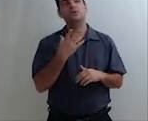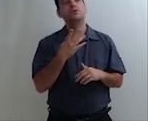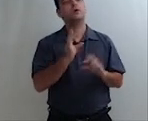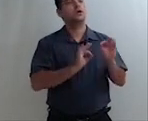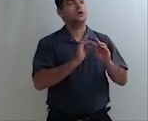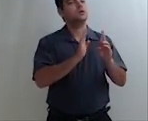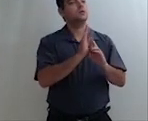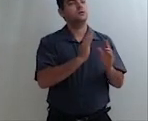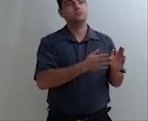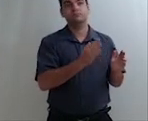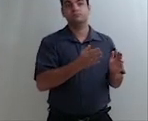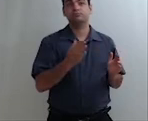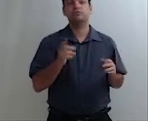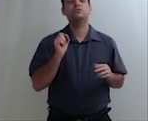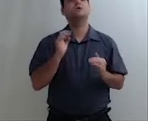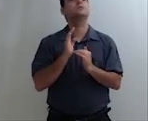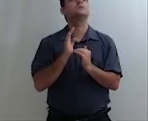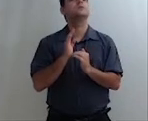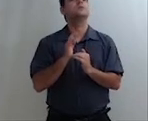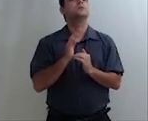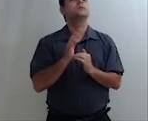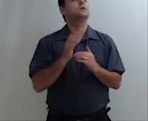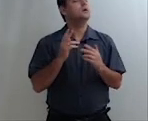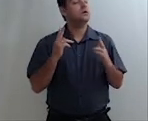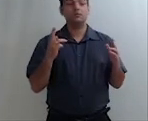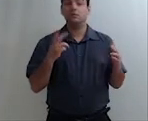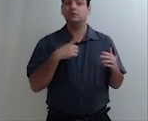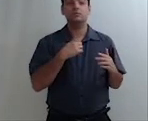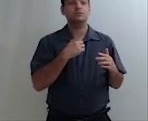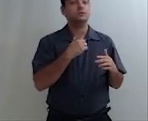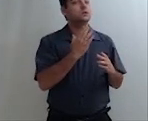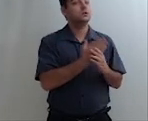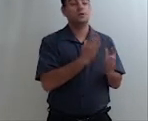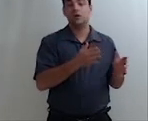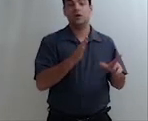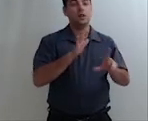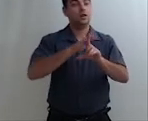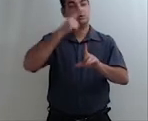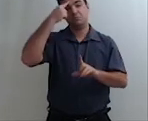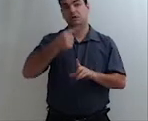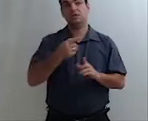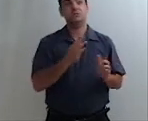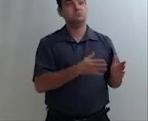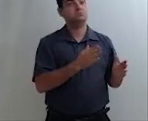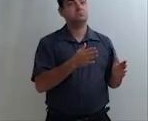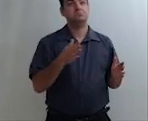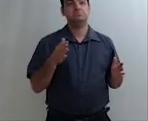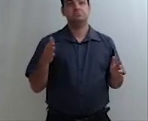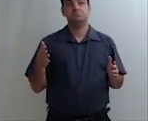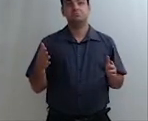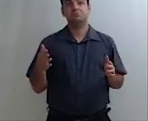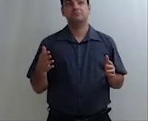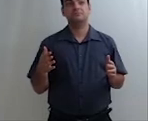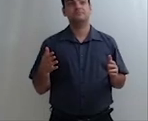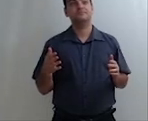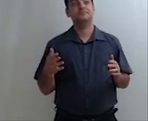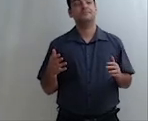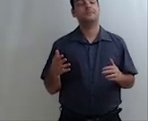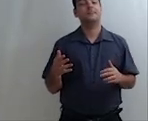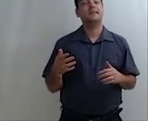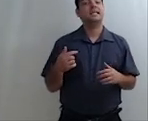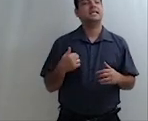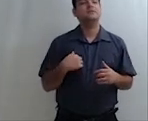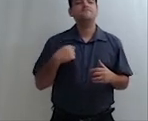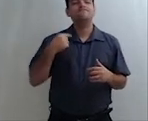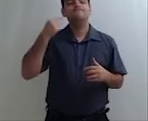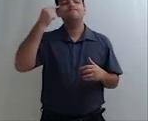é de seguir-se exatamente o procedimento previsto em lei eu ponderei como disse mas